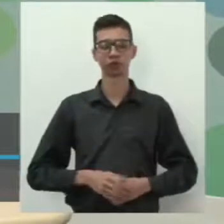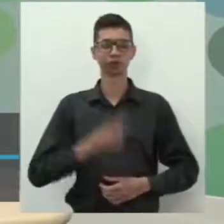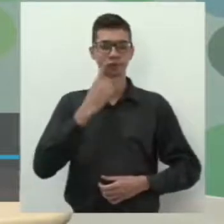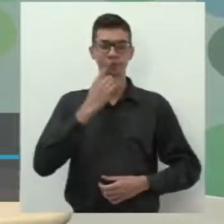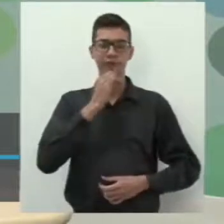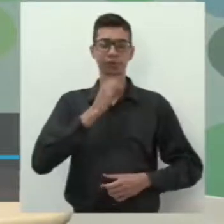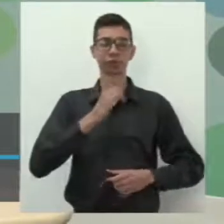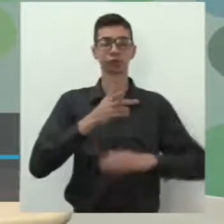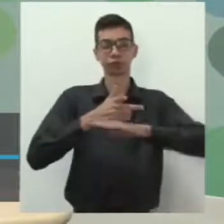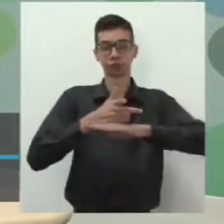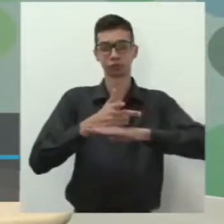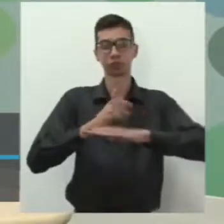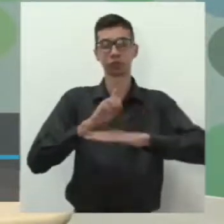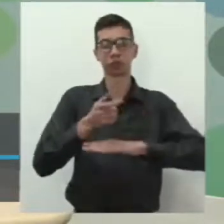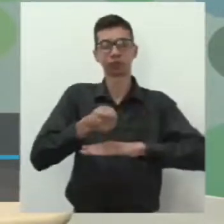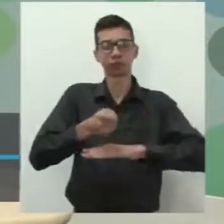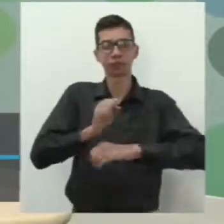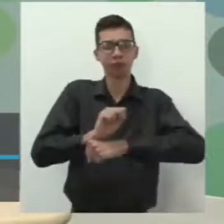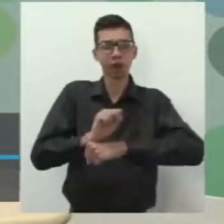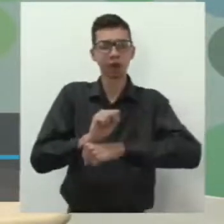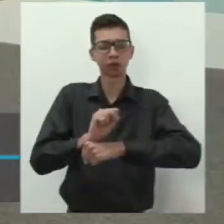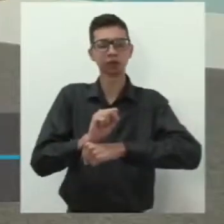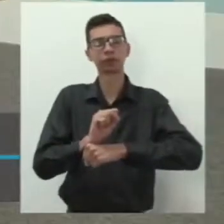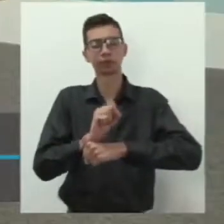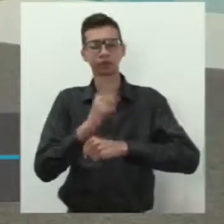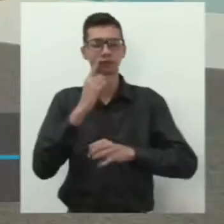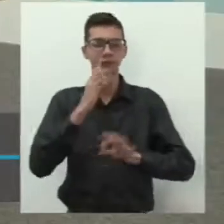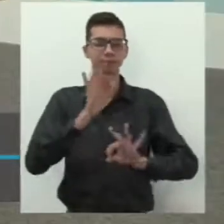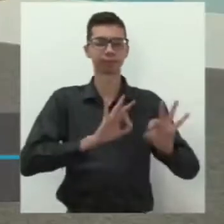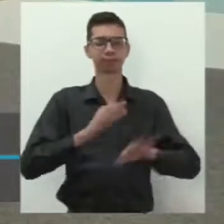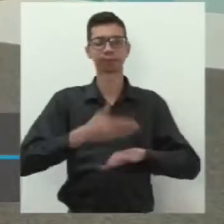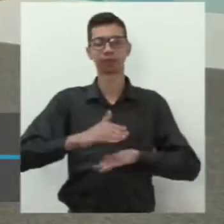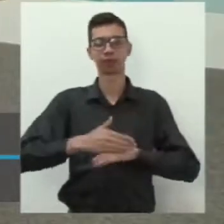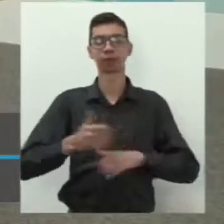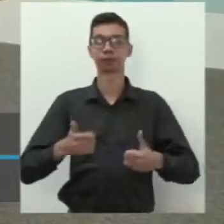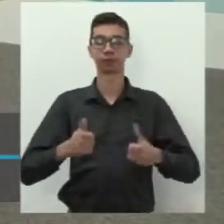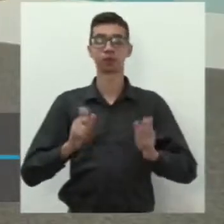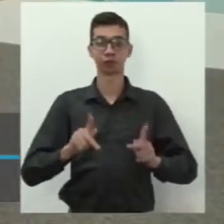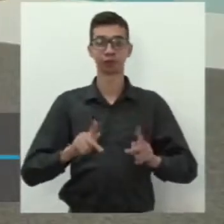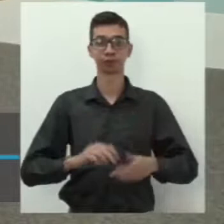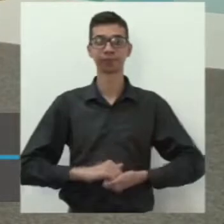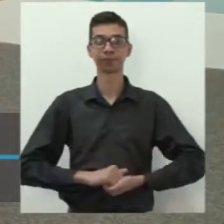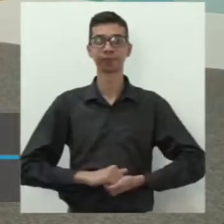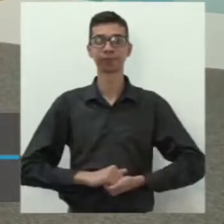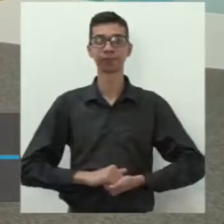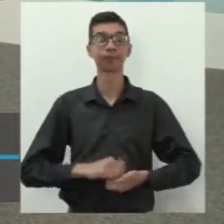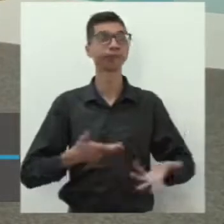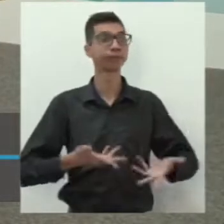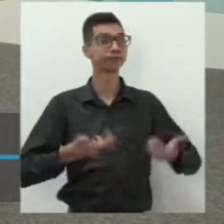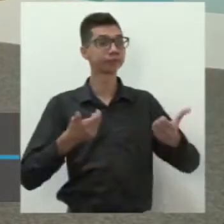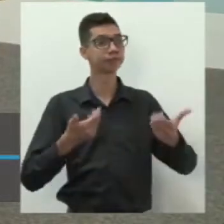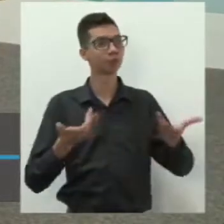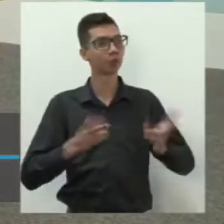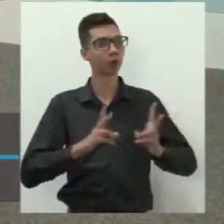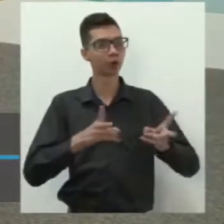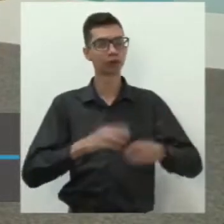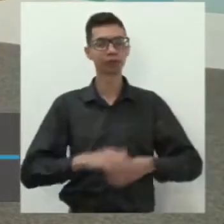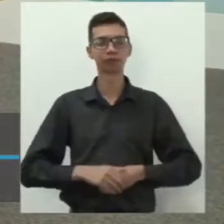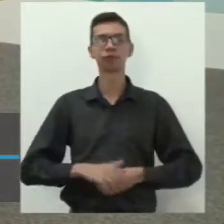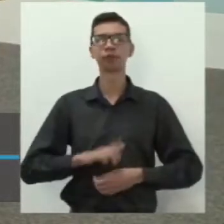estar lá tudo disponível para vocês, tá bom? Maravilha. Bom, vamos lá dar continuidade. Tem uma